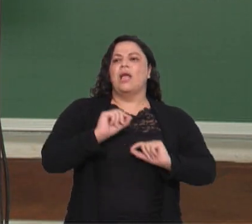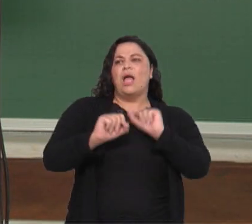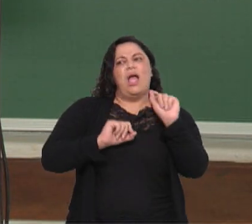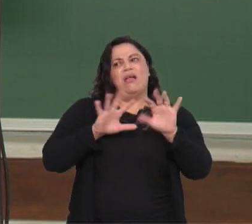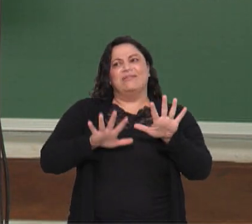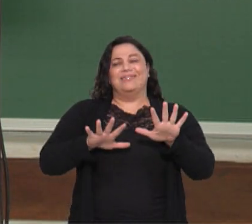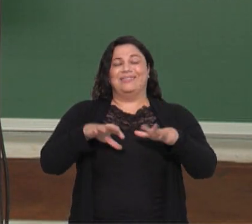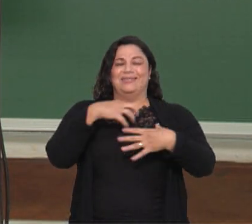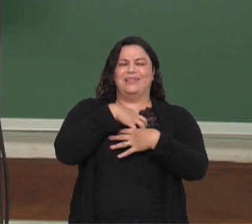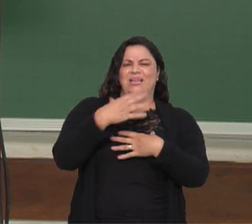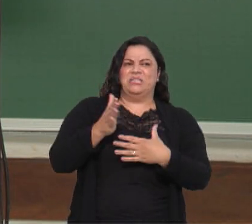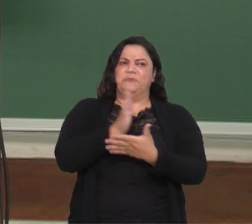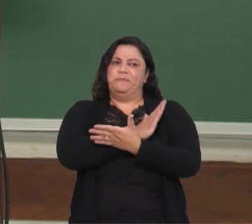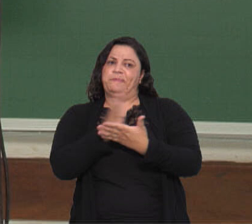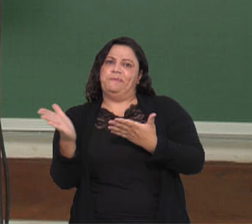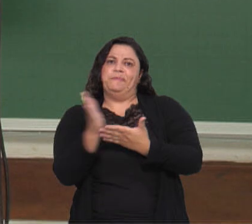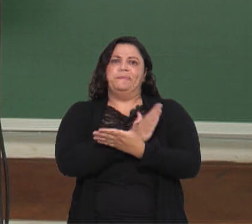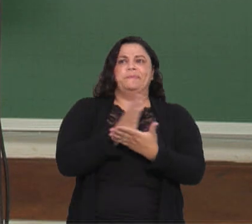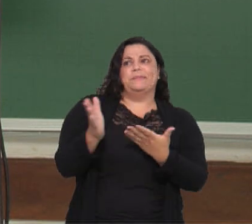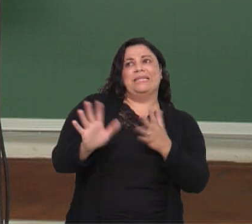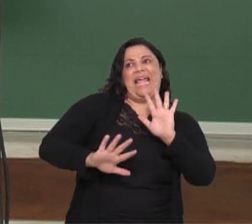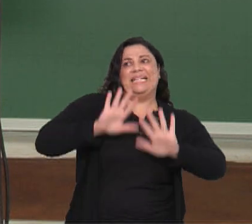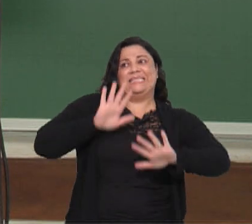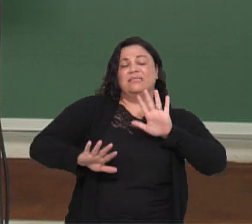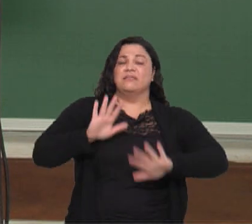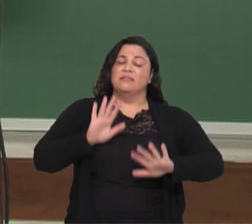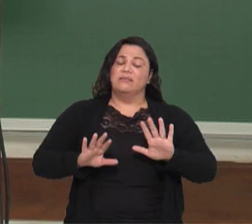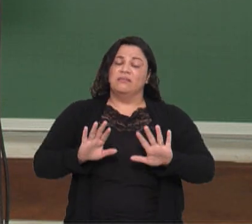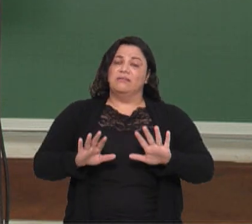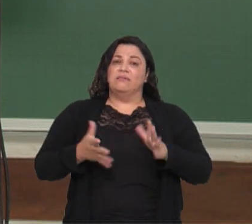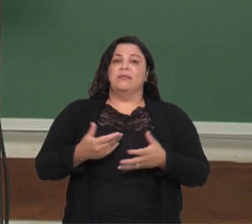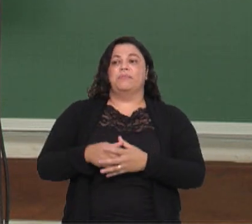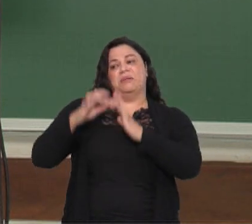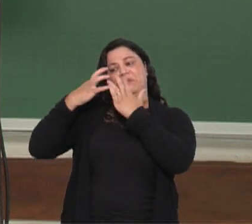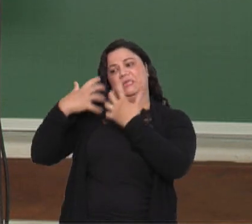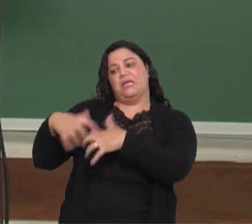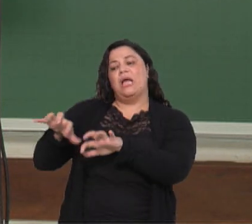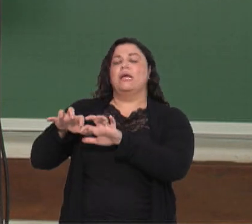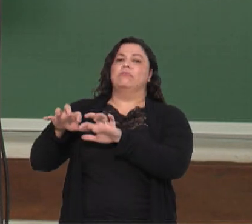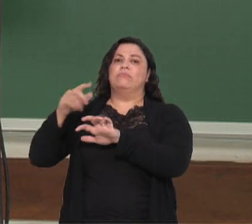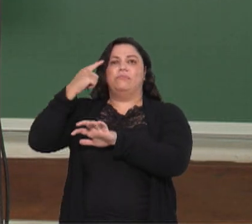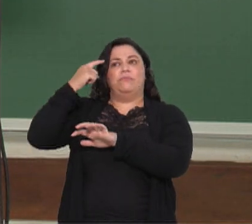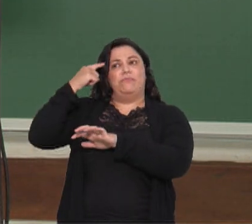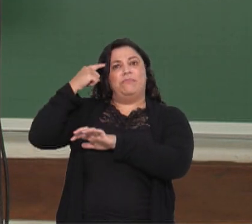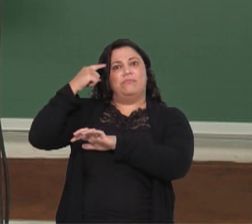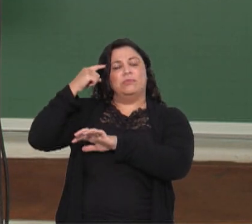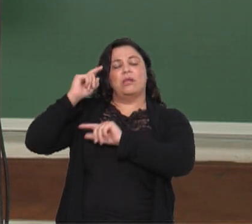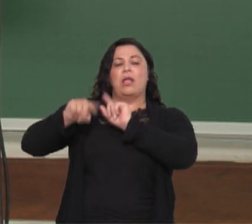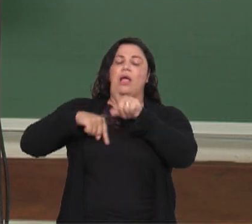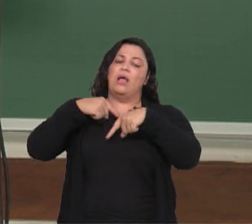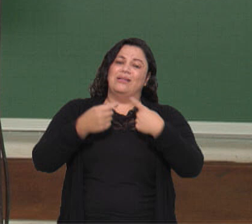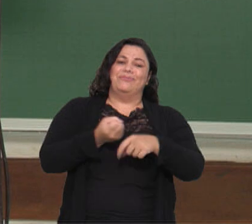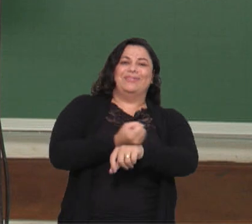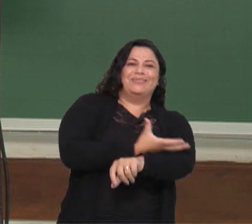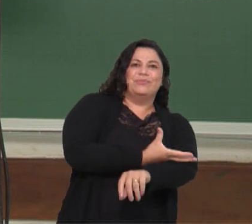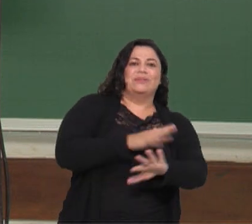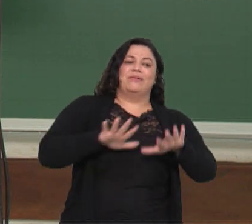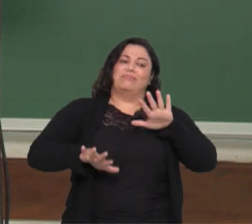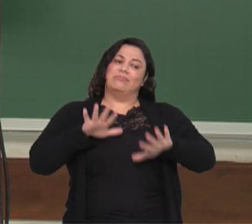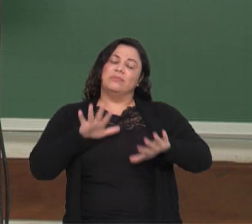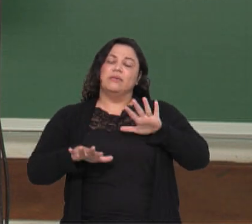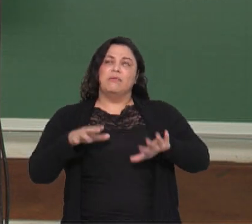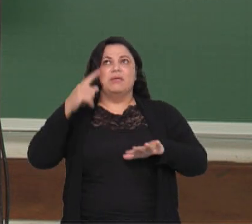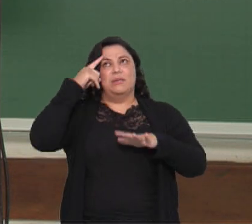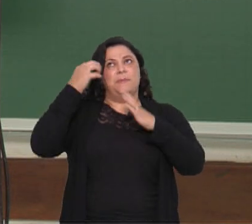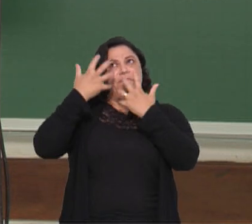haja de um modo variado, né? Às vezes mais racional, às vezes mais emocional, né? Então, mas para cada ação ali o importante, né, é ter essa reflexão antes.